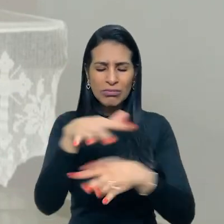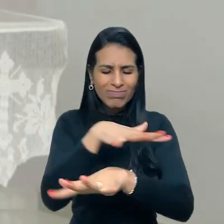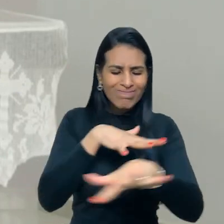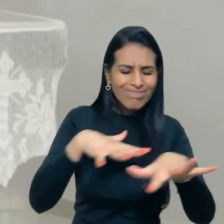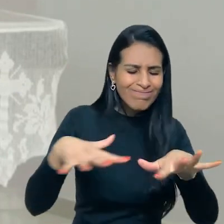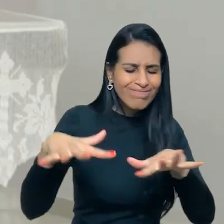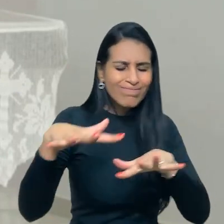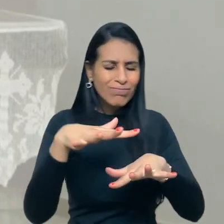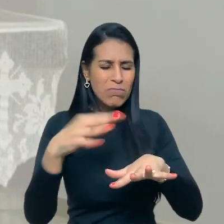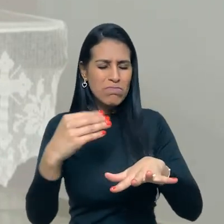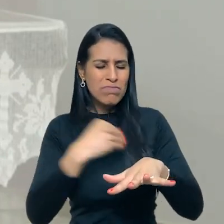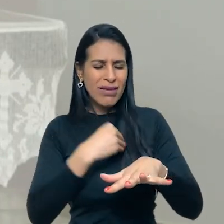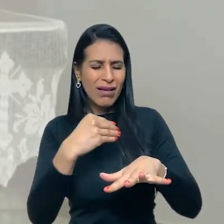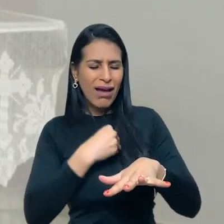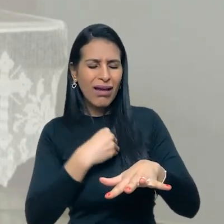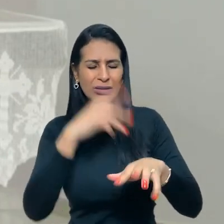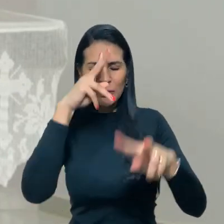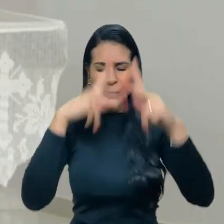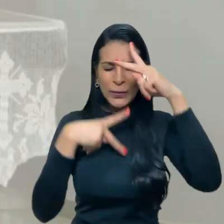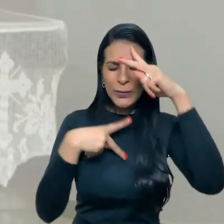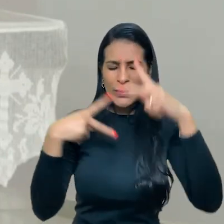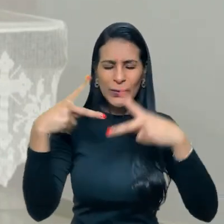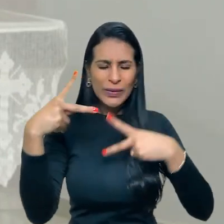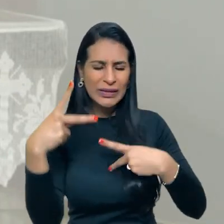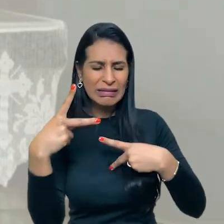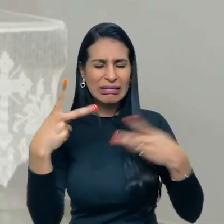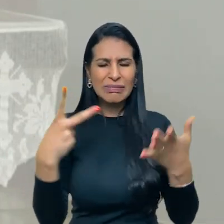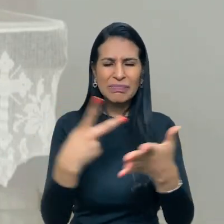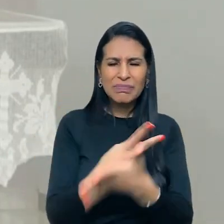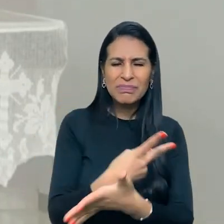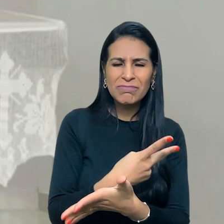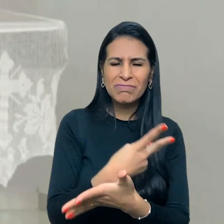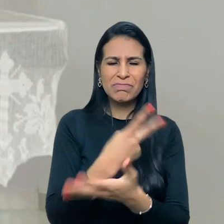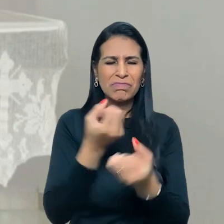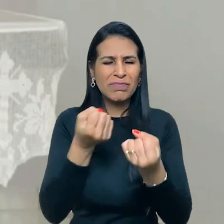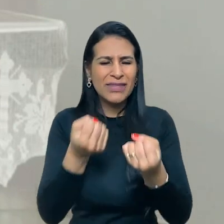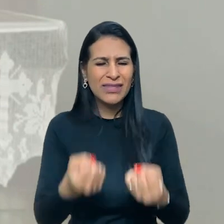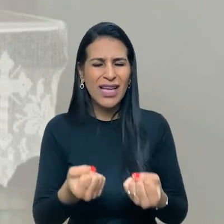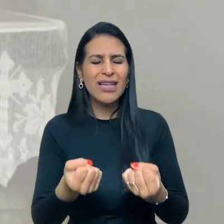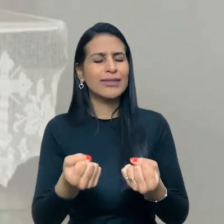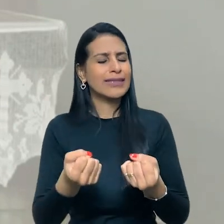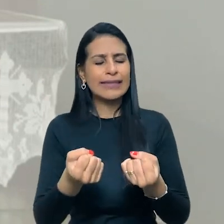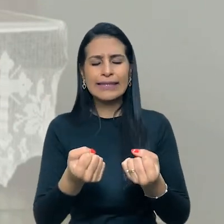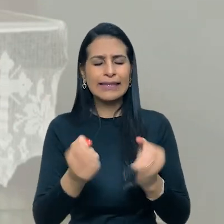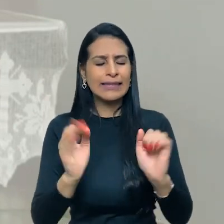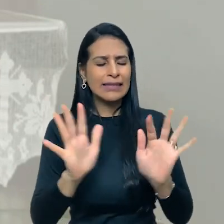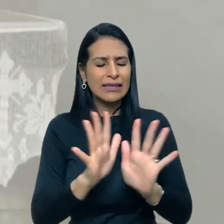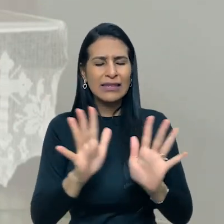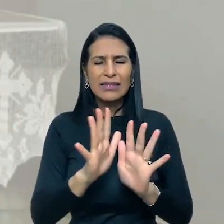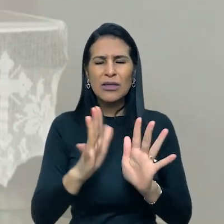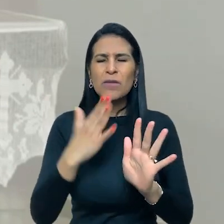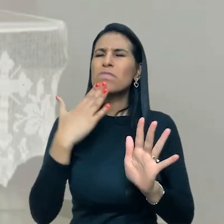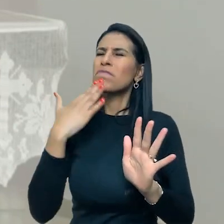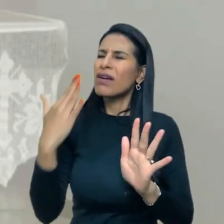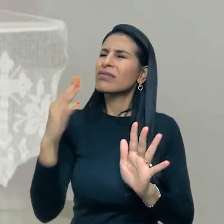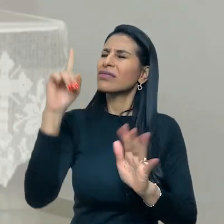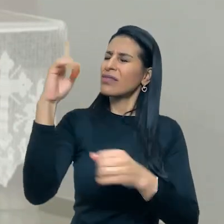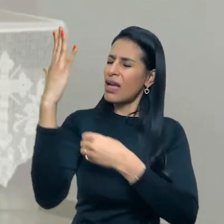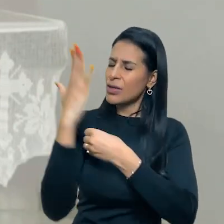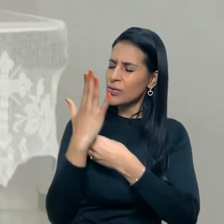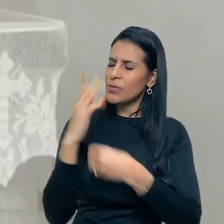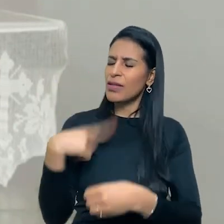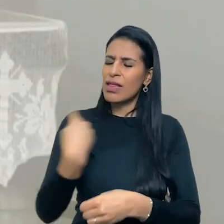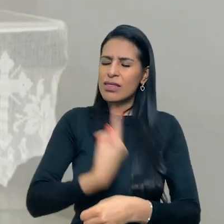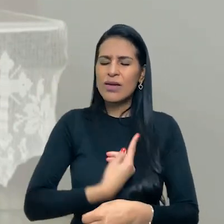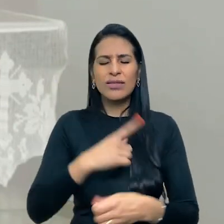pelo pecado e marcado por relações egoístas e desonestas, capacita-nos a assumir